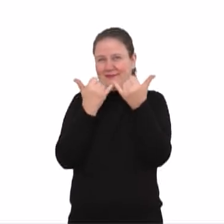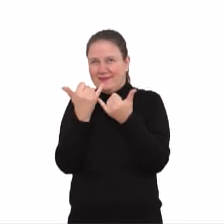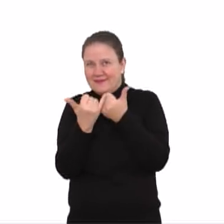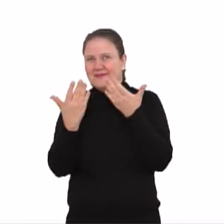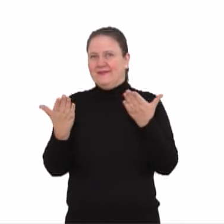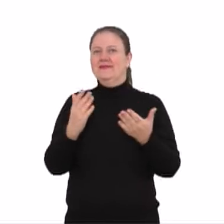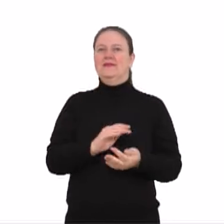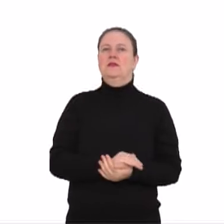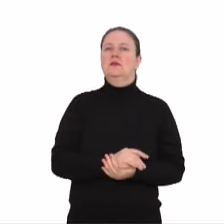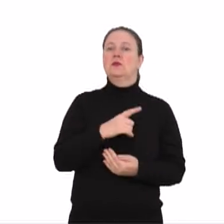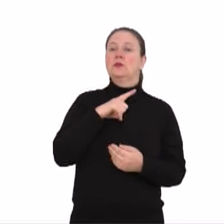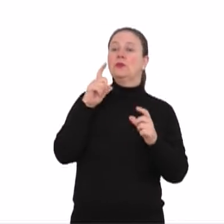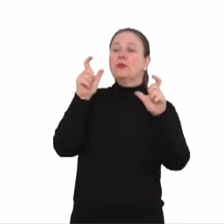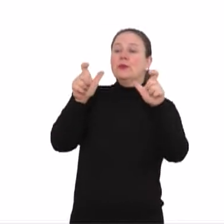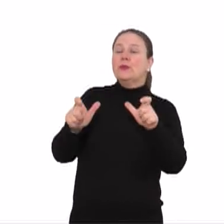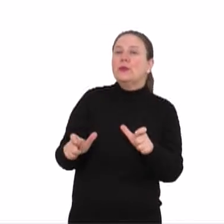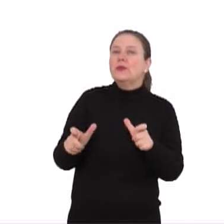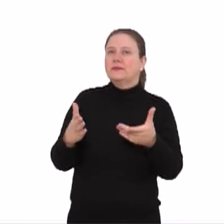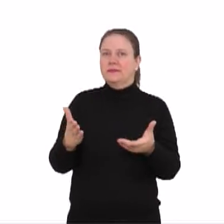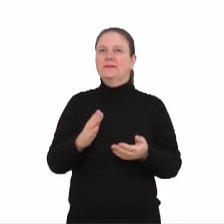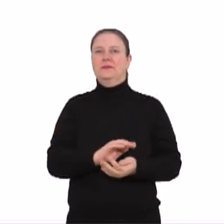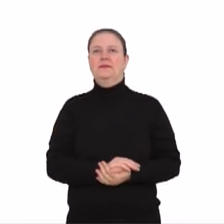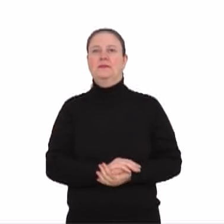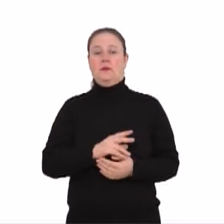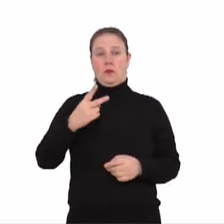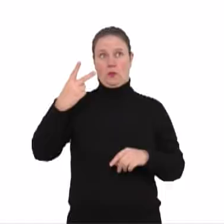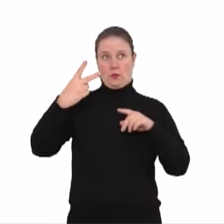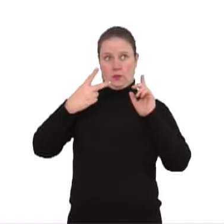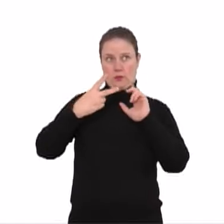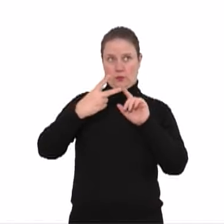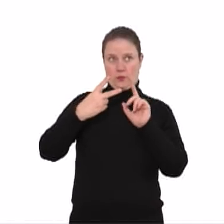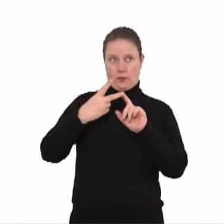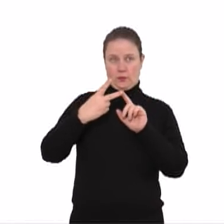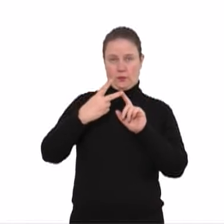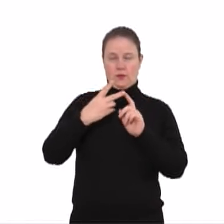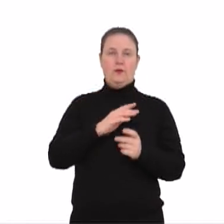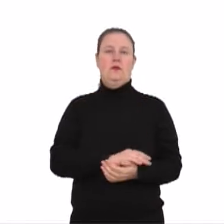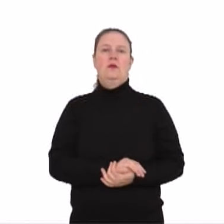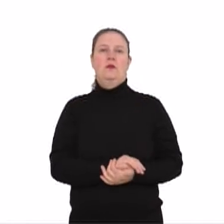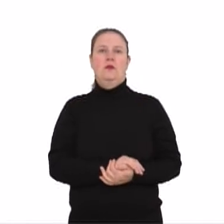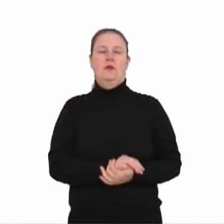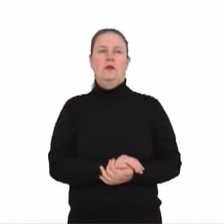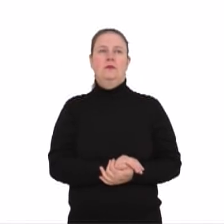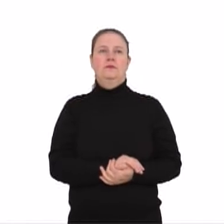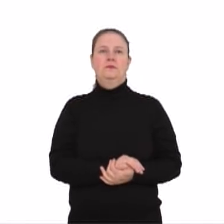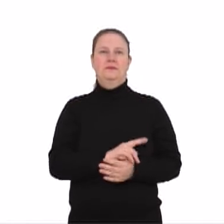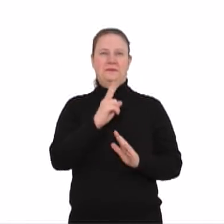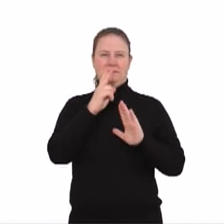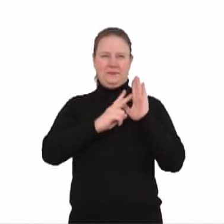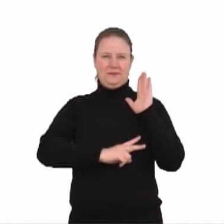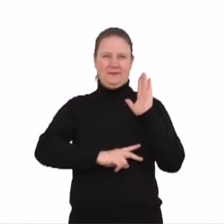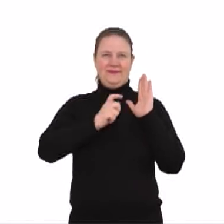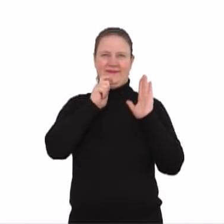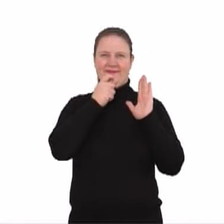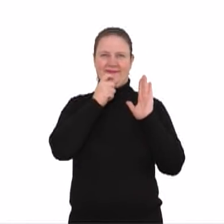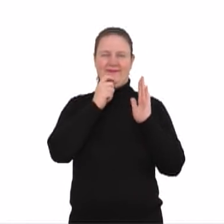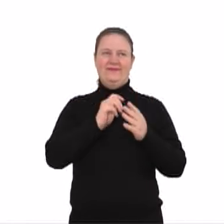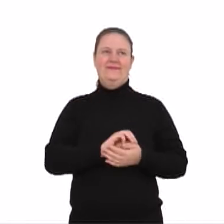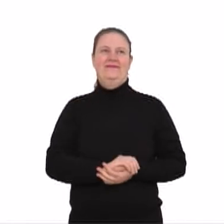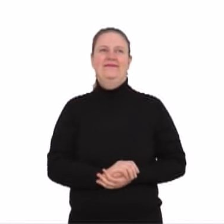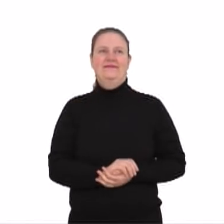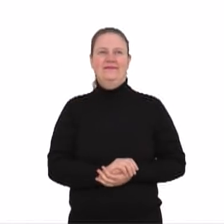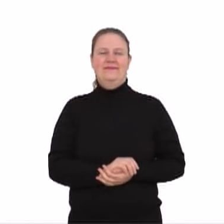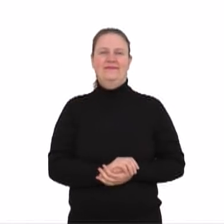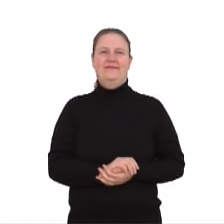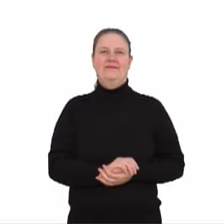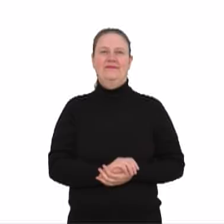assim, nos localizando, dizendo onde estamos. 2. The first thing I want to do is ride on the